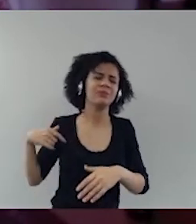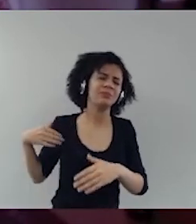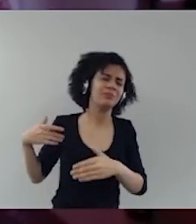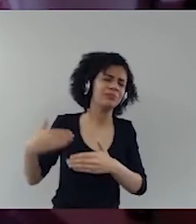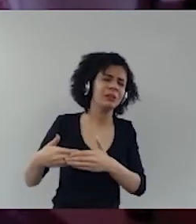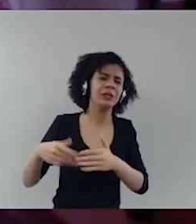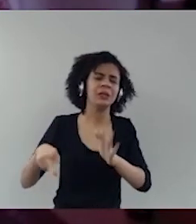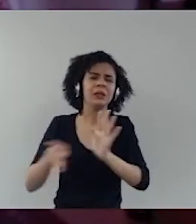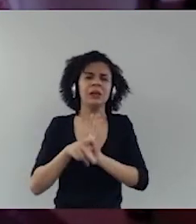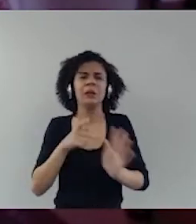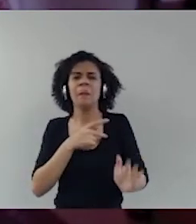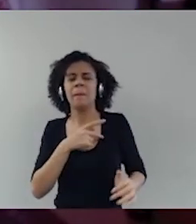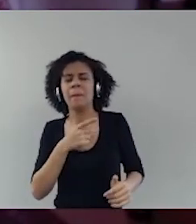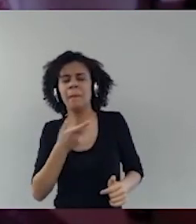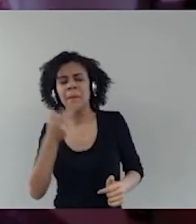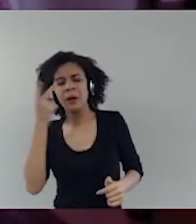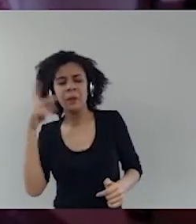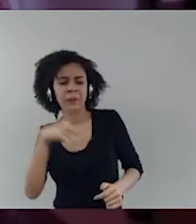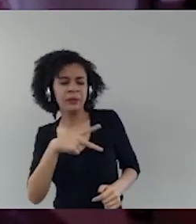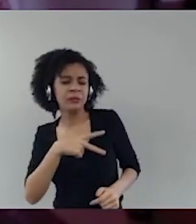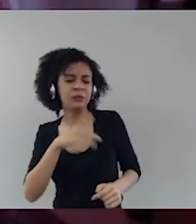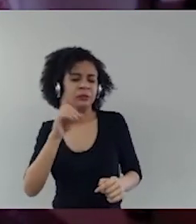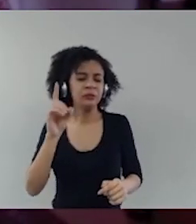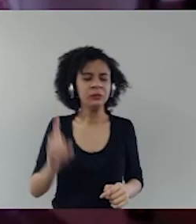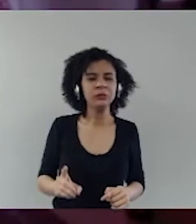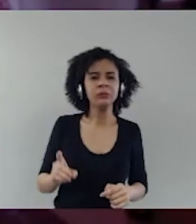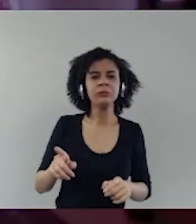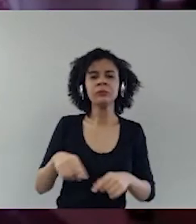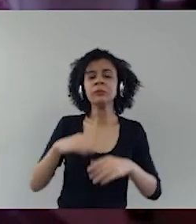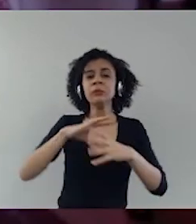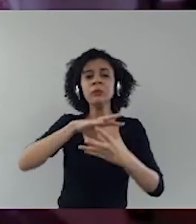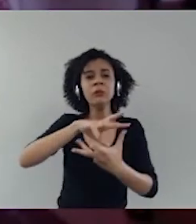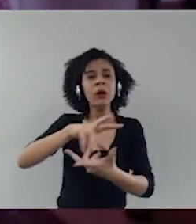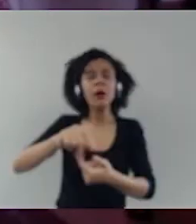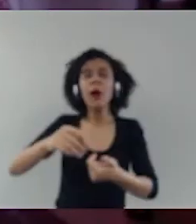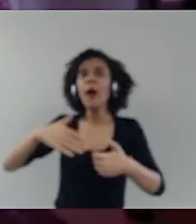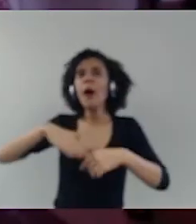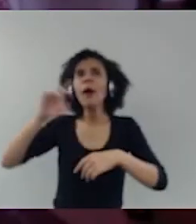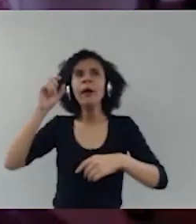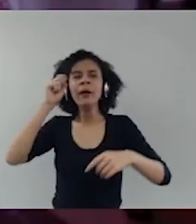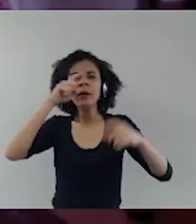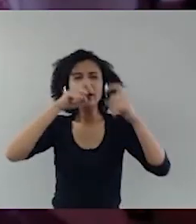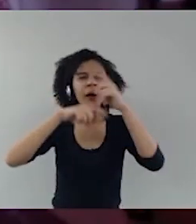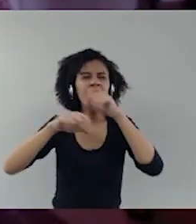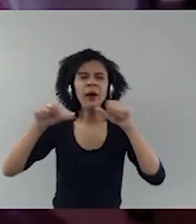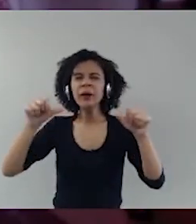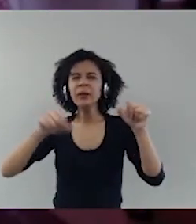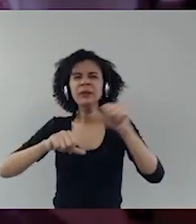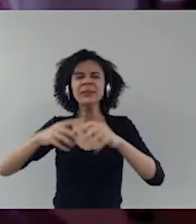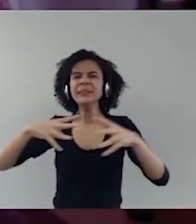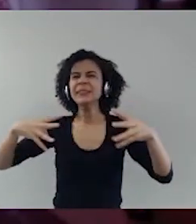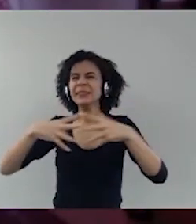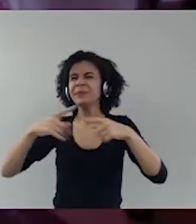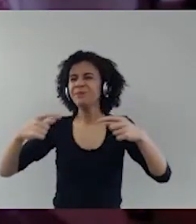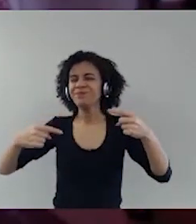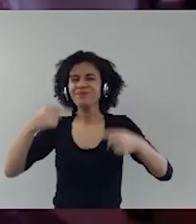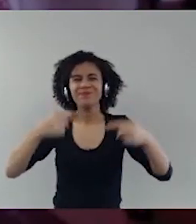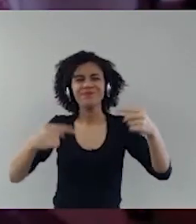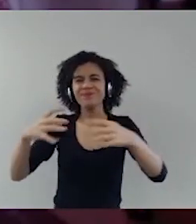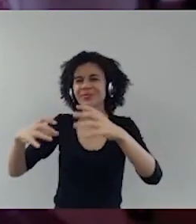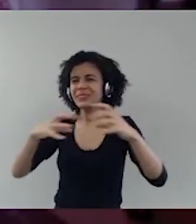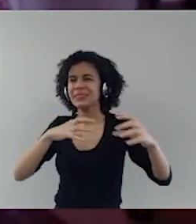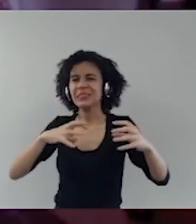civilista, privatista, dos direitos individuais, num mundo cada vez mais complexo, mais precário, mais conflituoso,